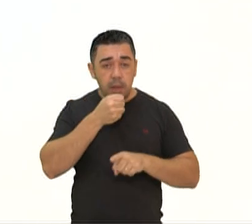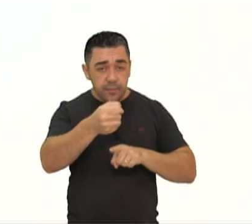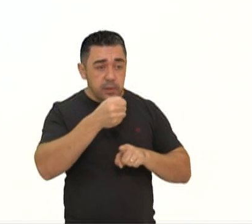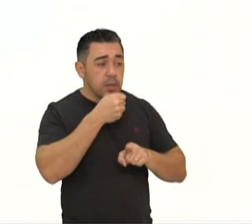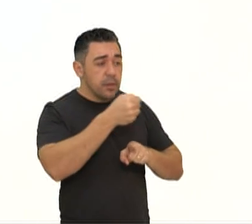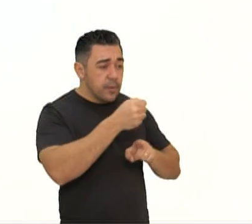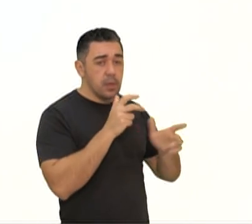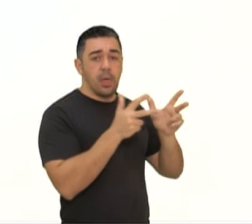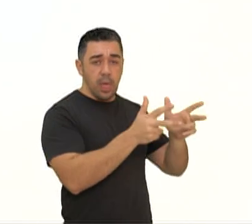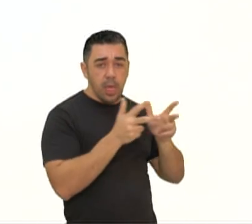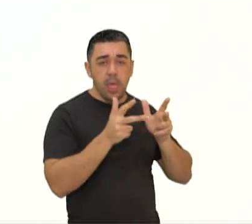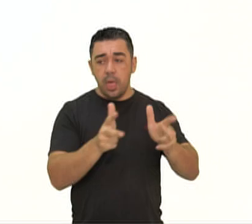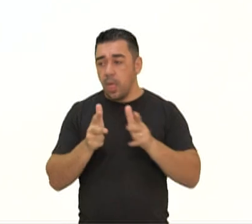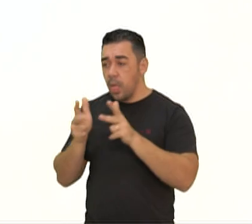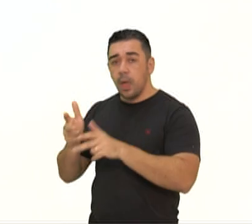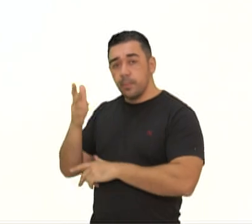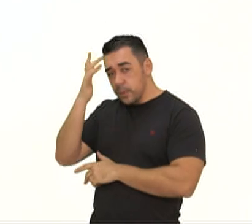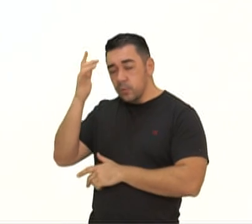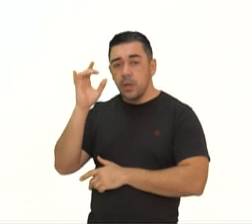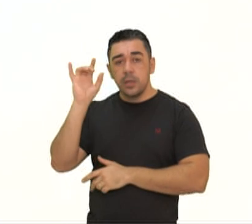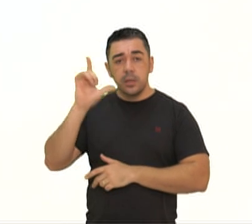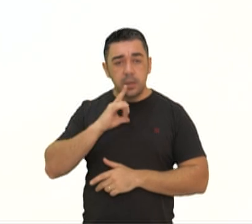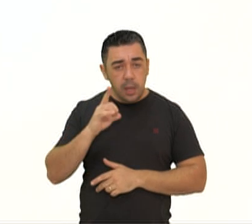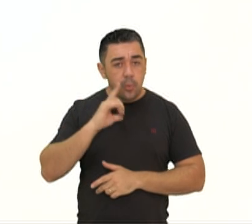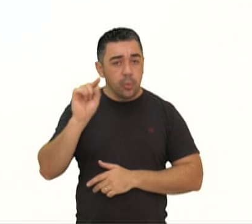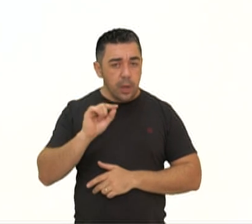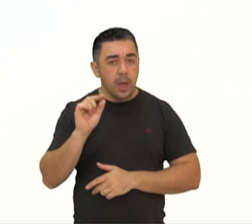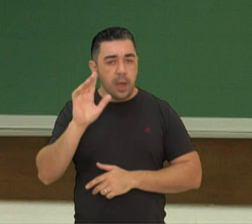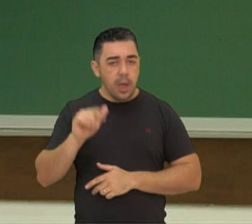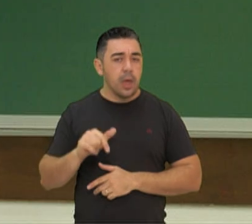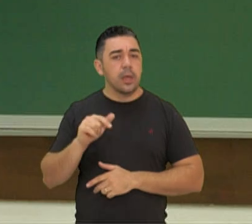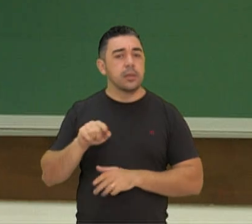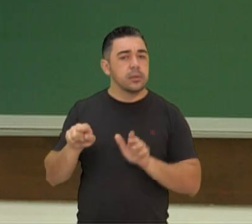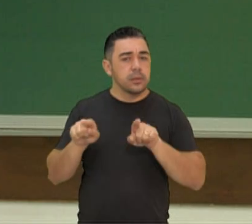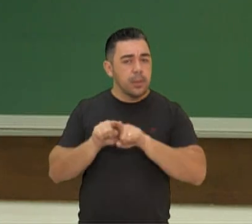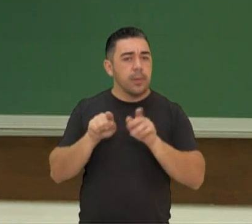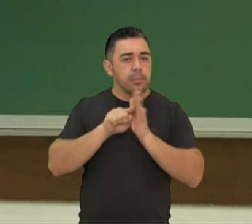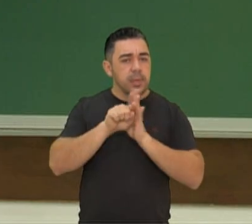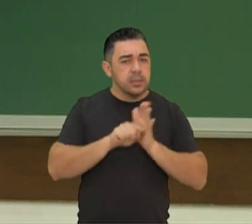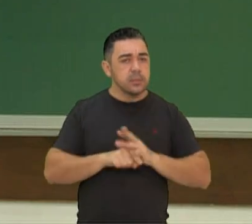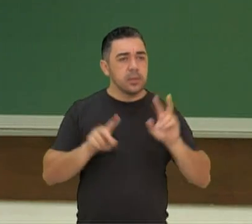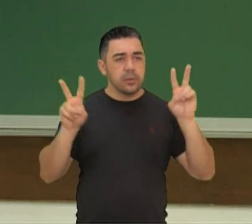e especialistas no assunto, além de pesquisar sobre o tema.